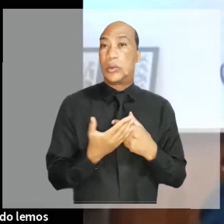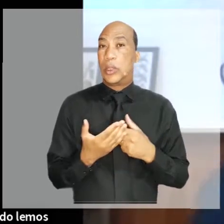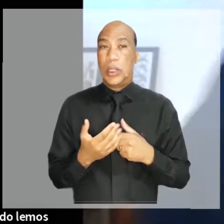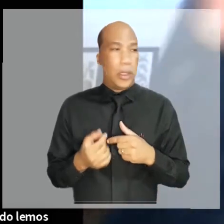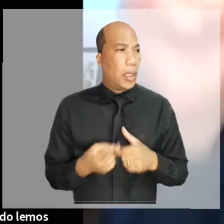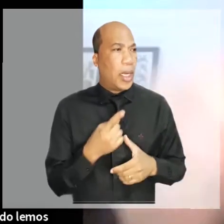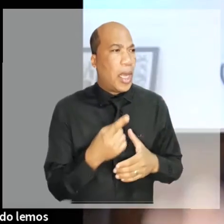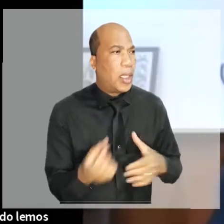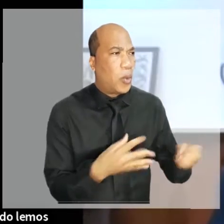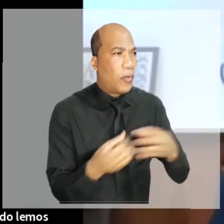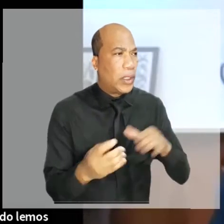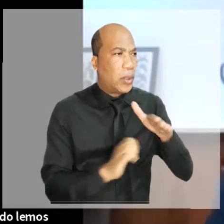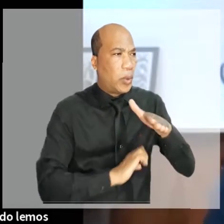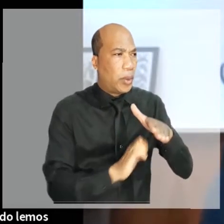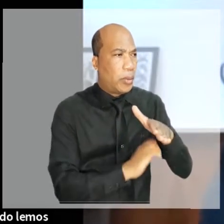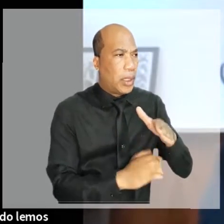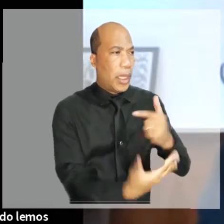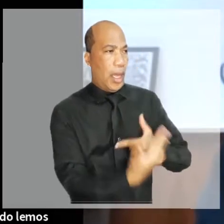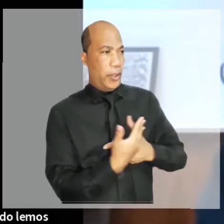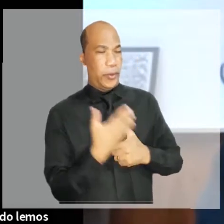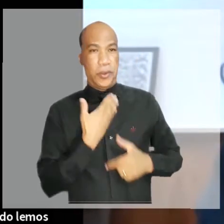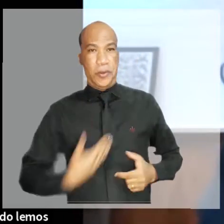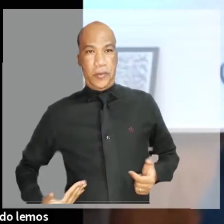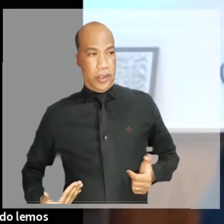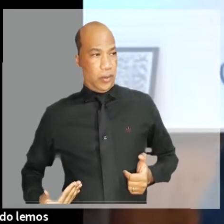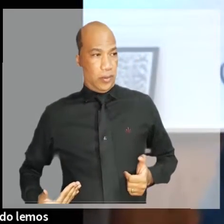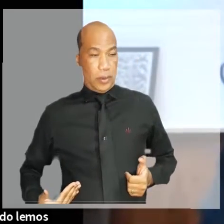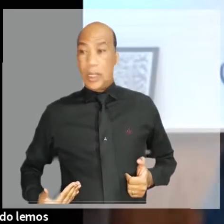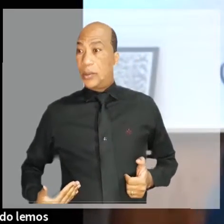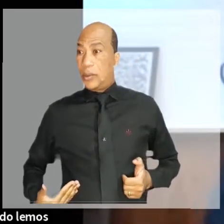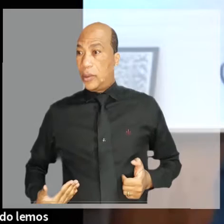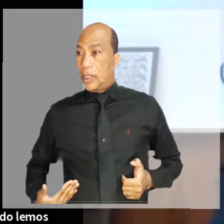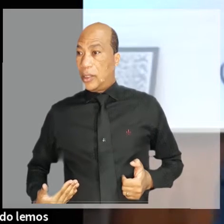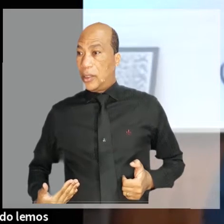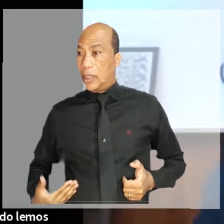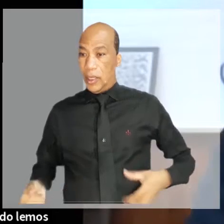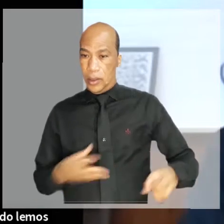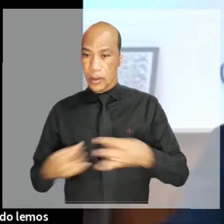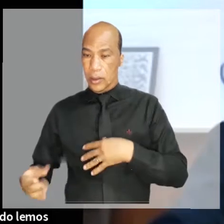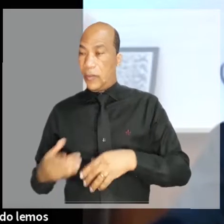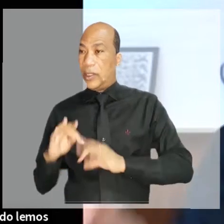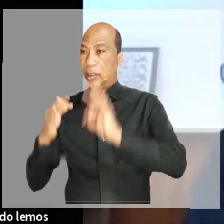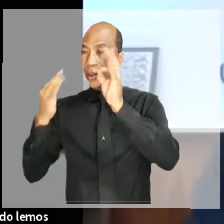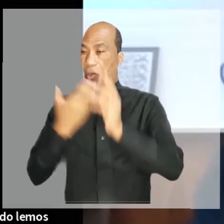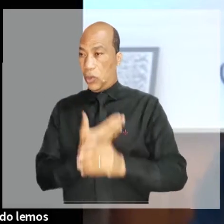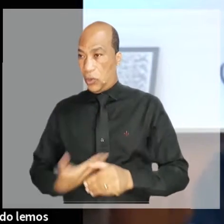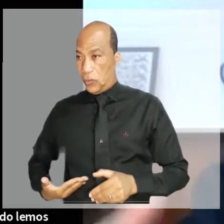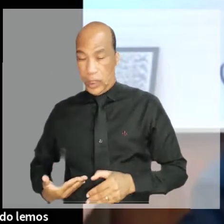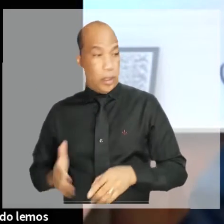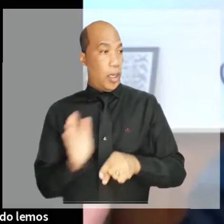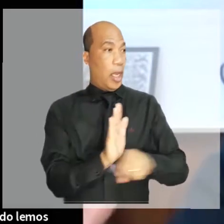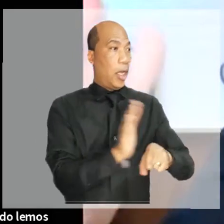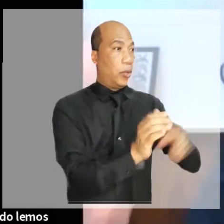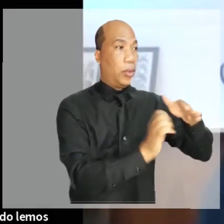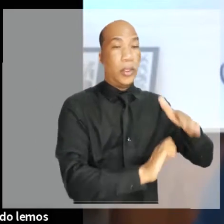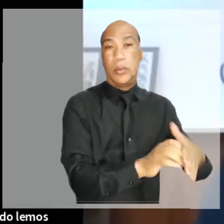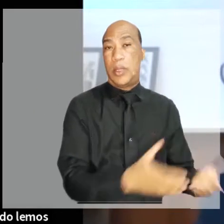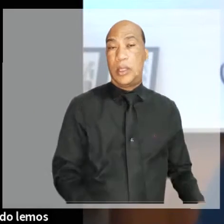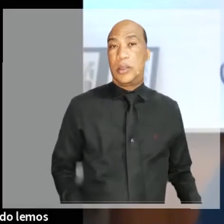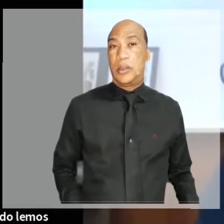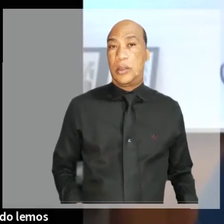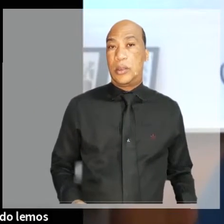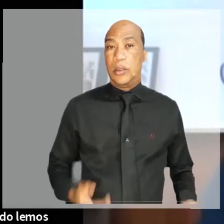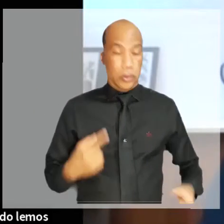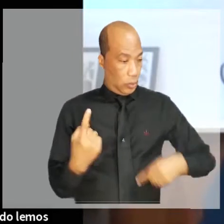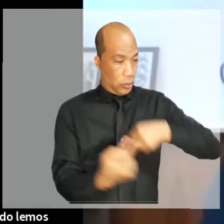privado alimenta o poder público, as inovações no poder público alimentam o poder privado, e aí cria-se um